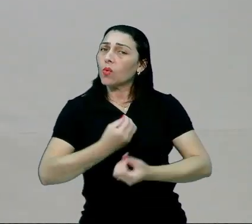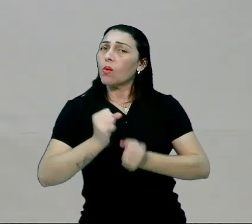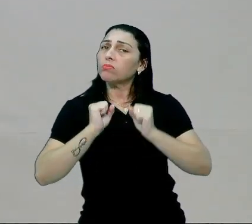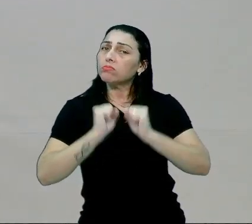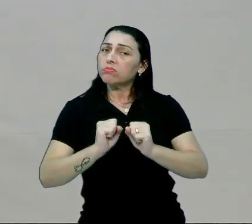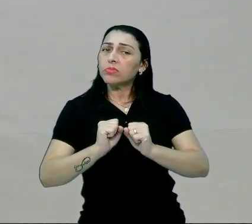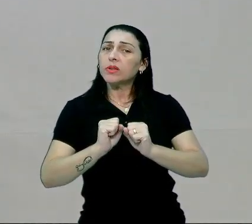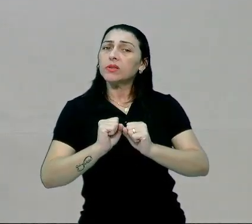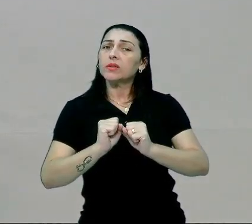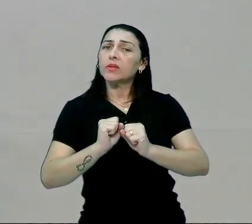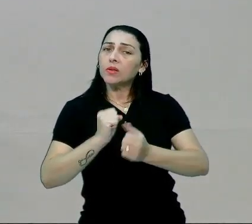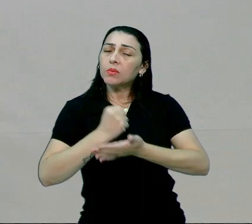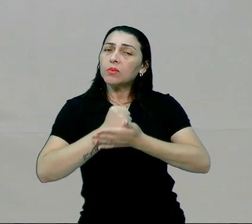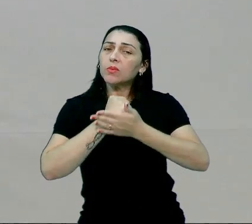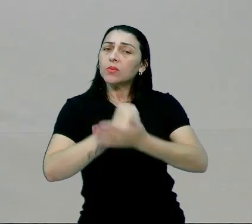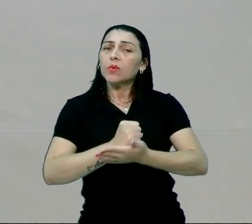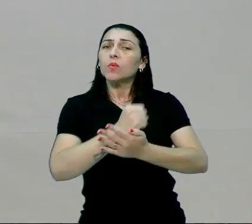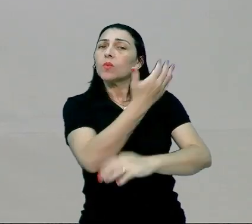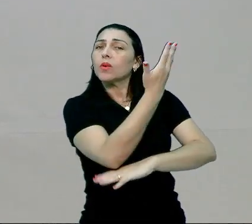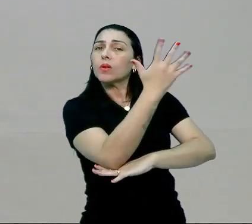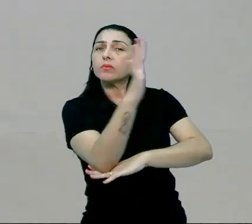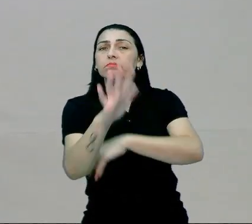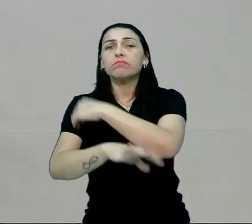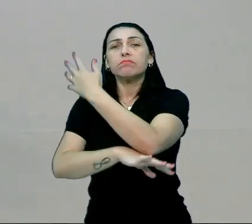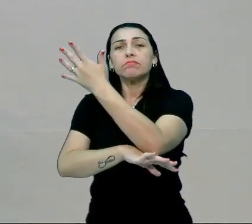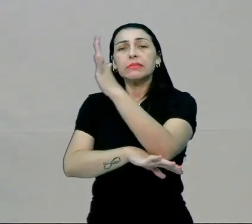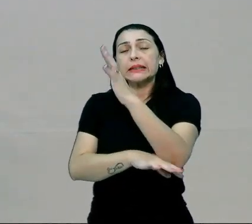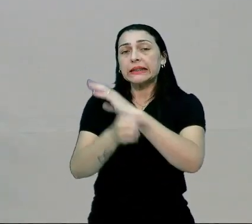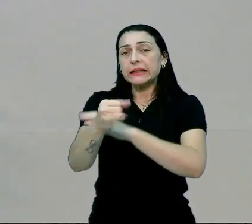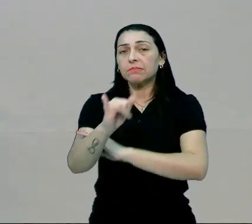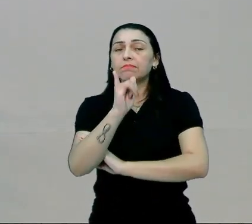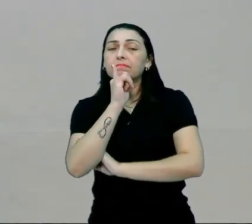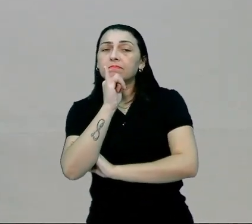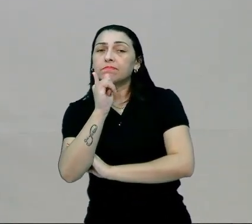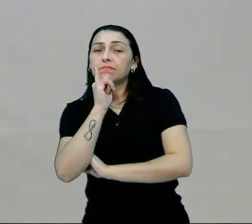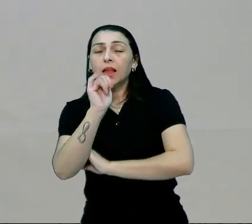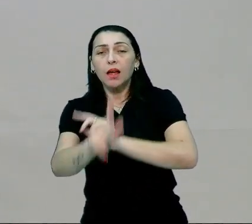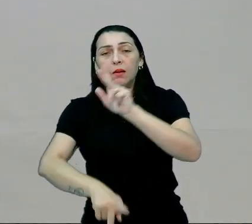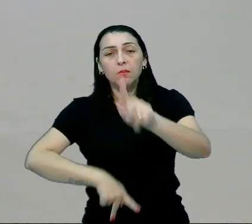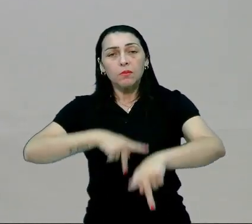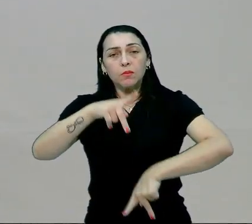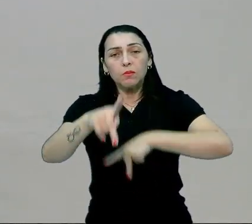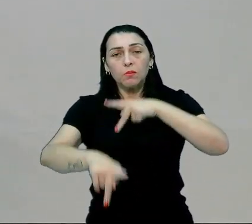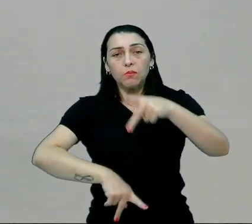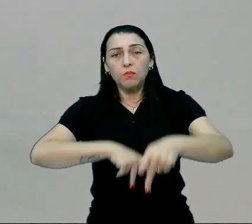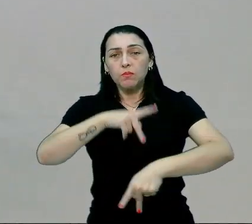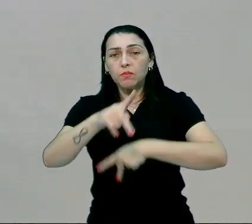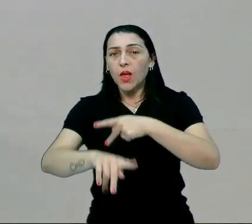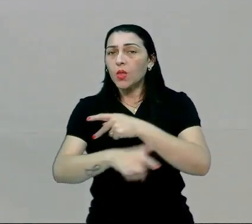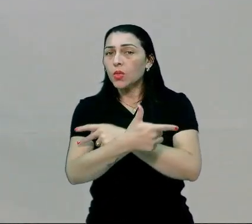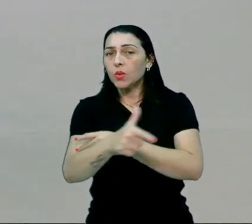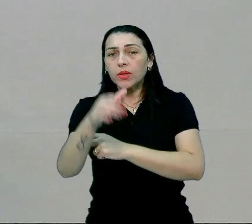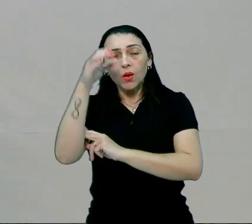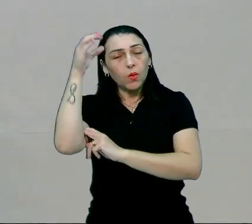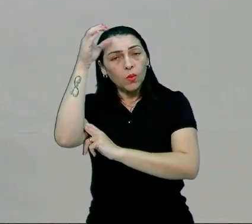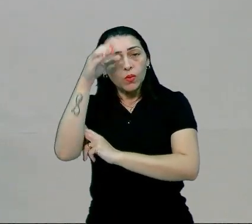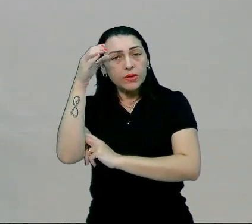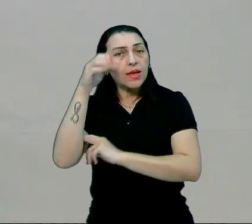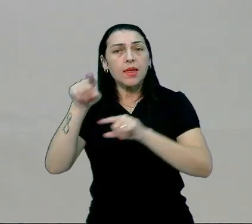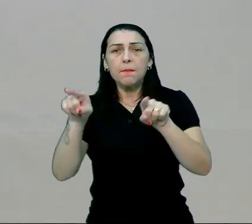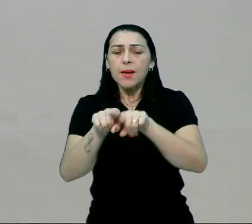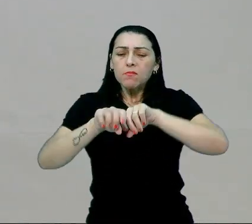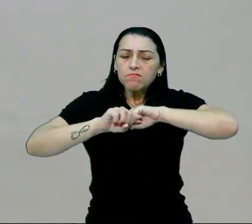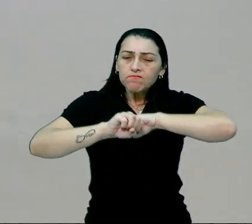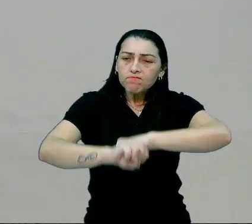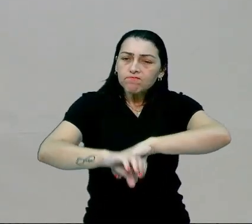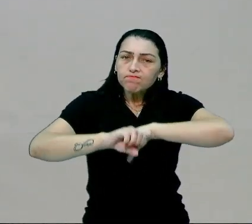podemos contribuir com a questão ambiental se, por exemplo, a população ela não é conscientizada e ela não é educada